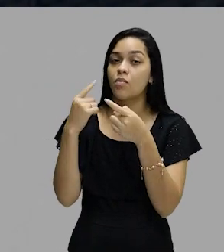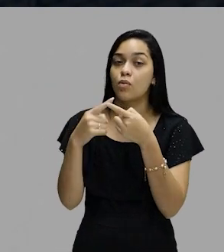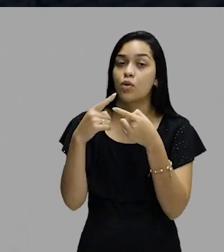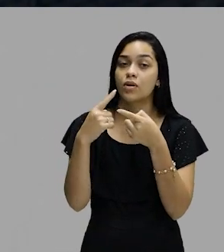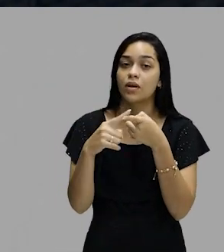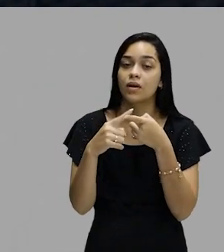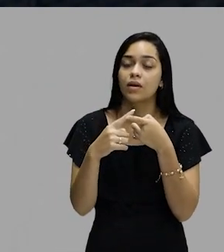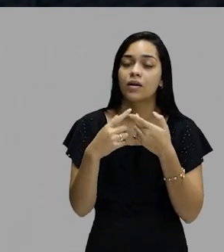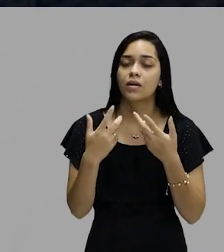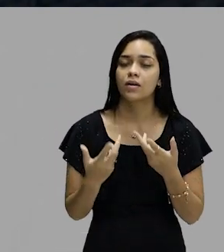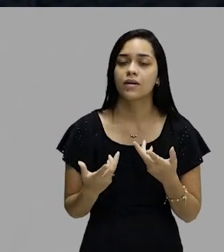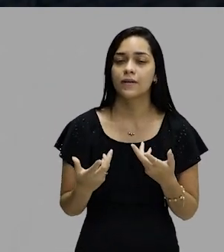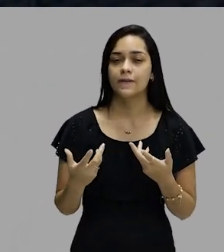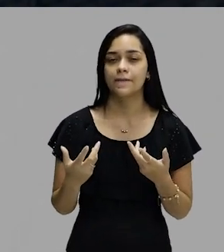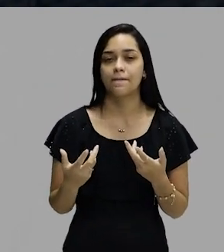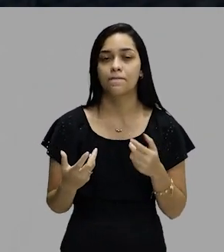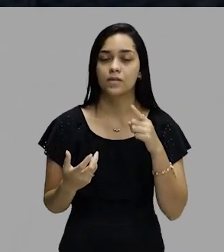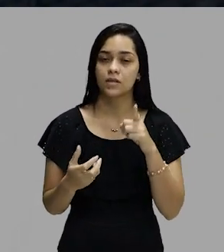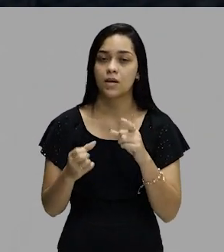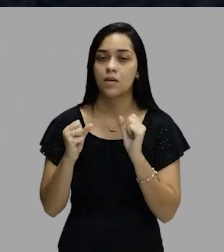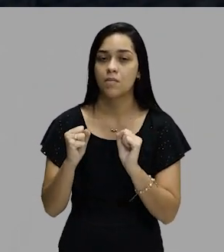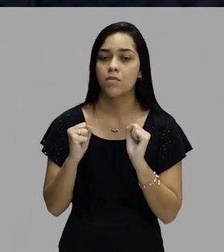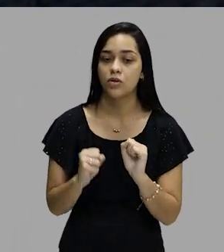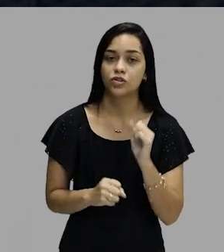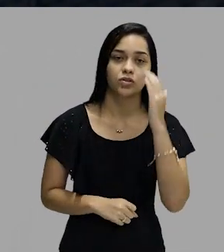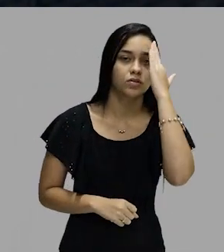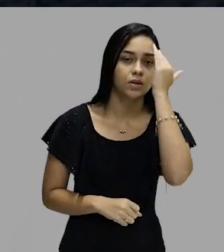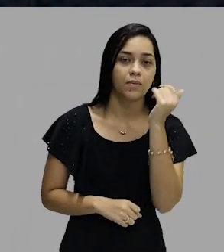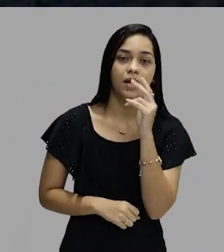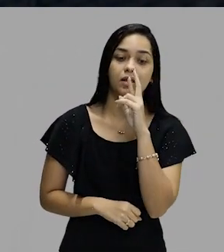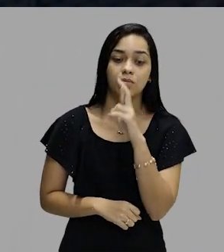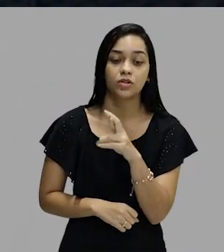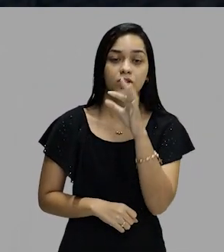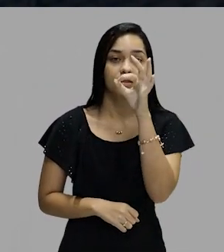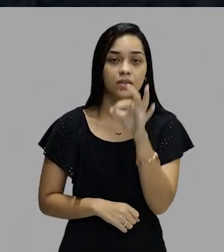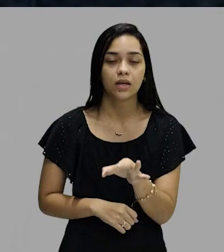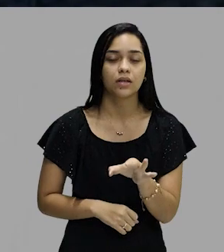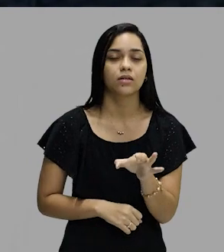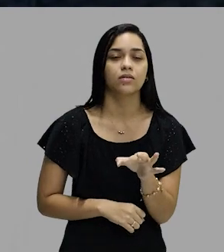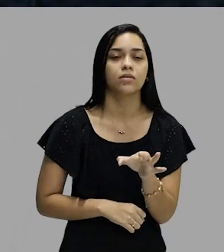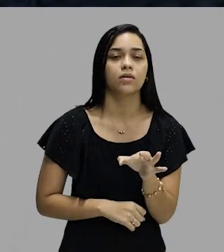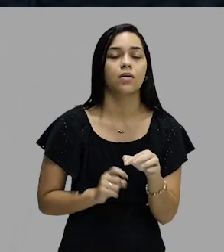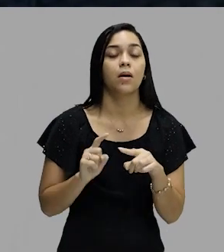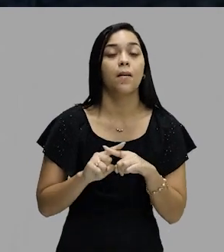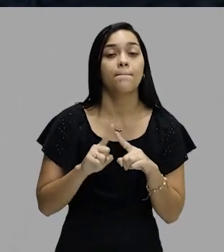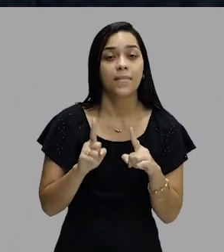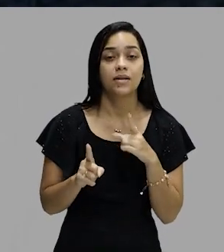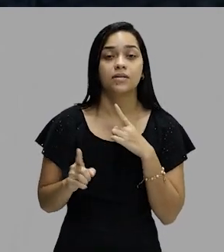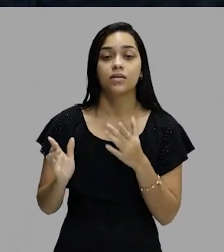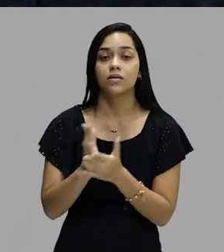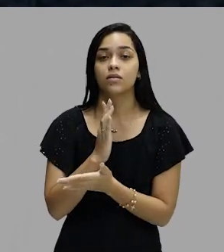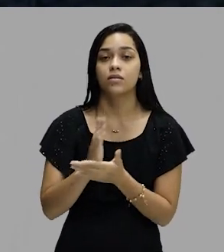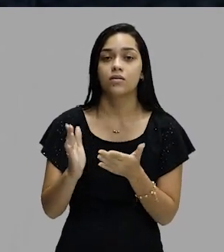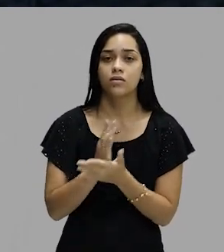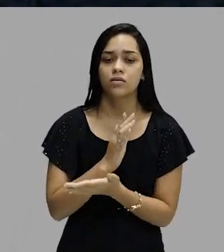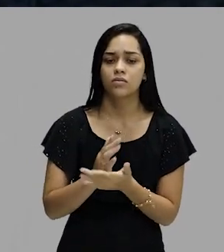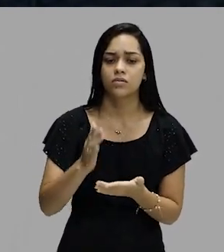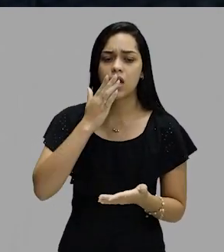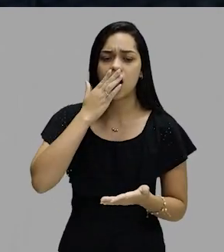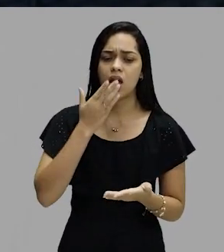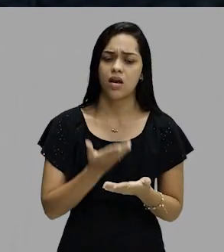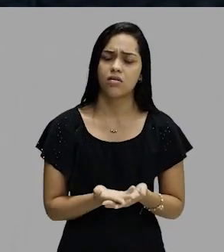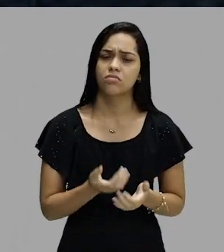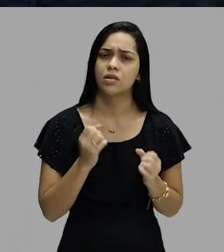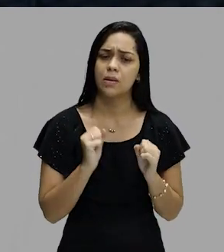porque você pode até não saber a resposta correta, ok? Mas existem alguns absurdos que a gente já